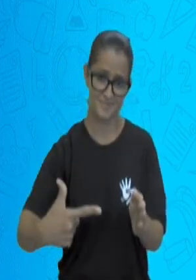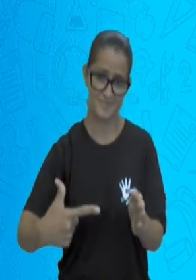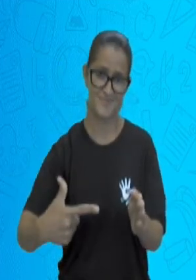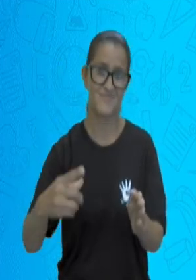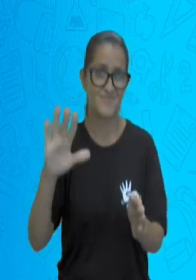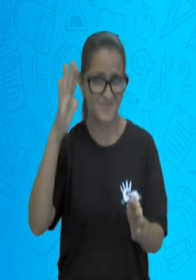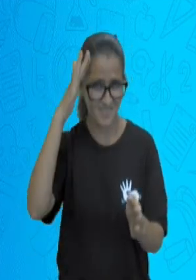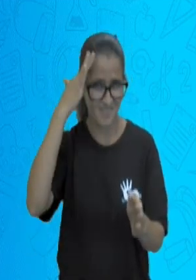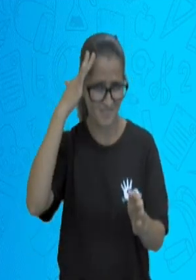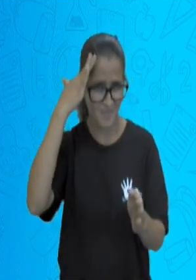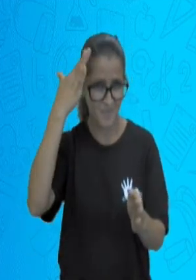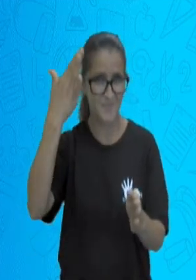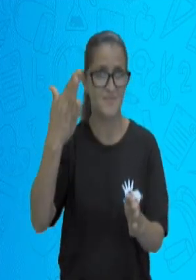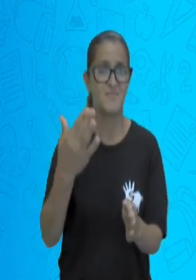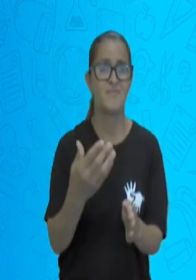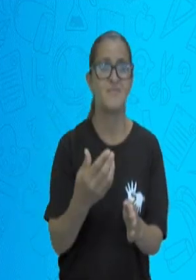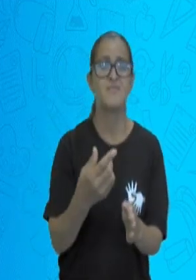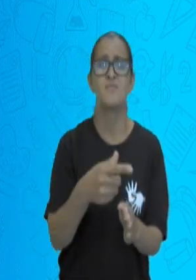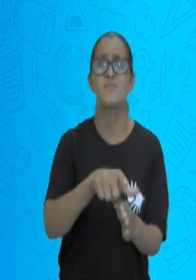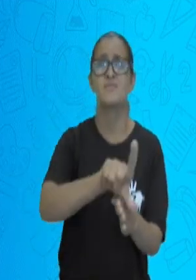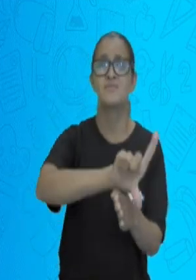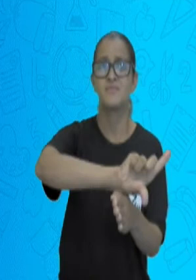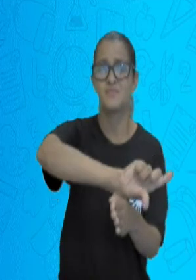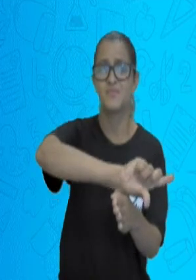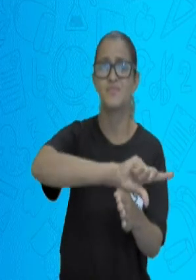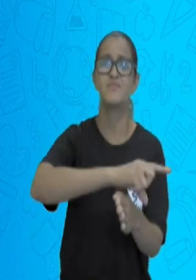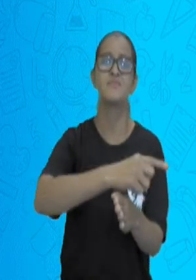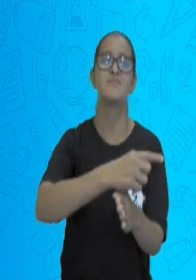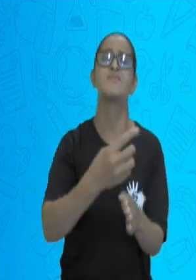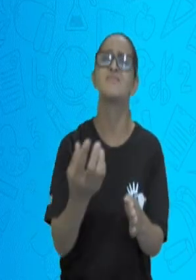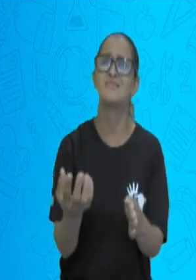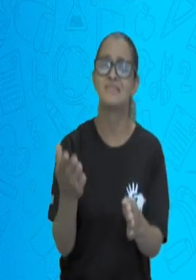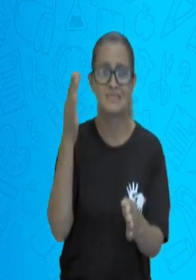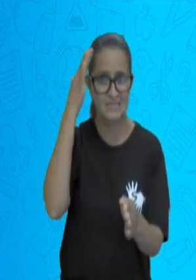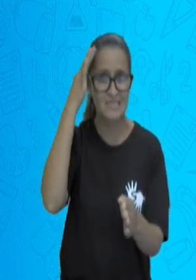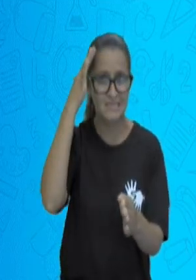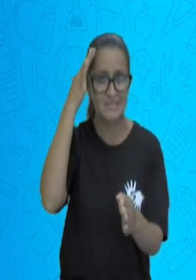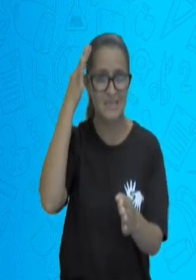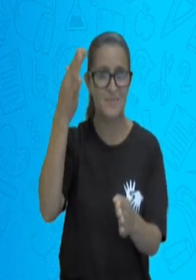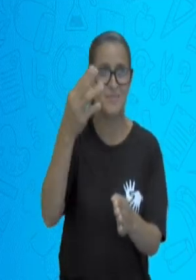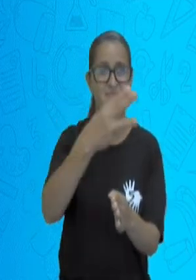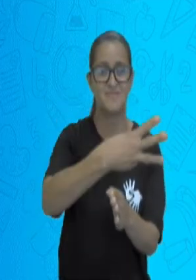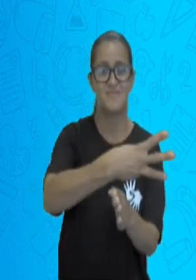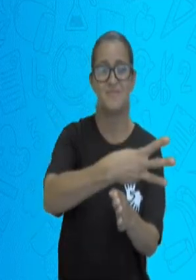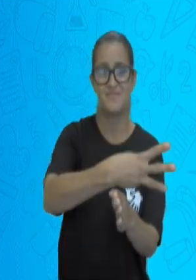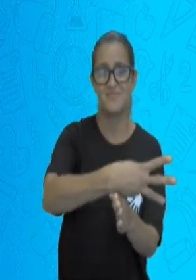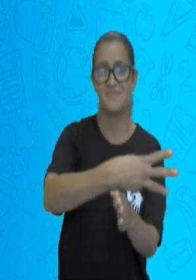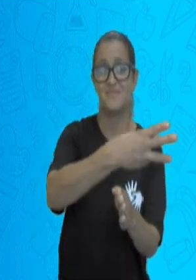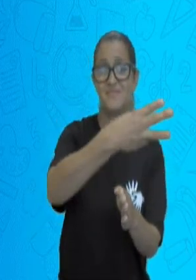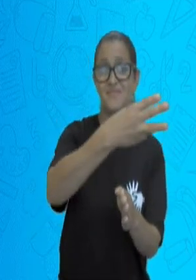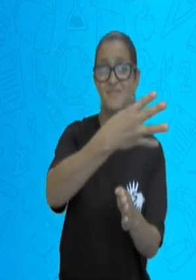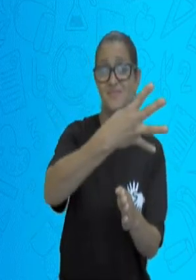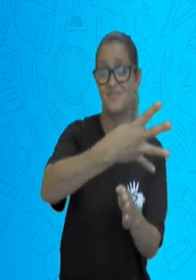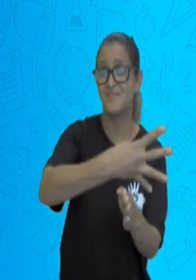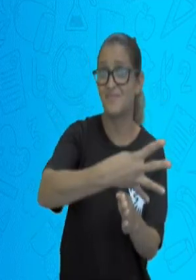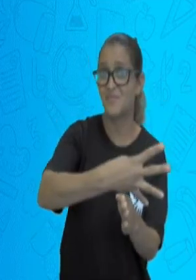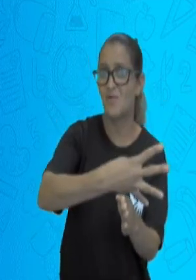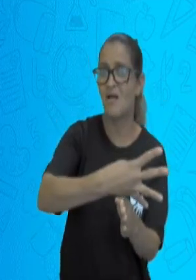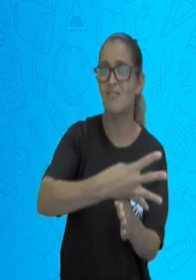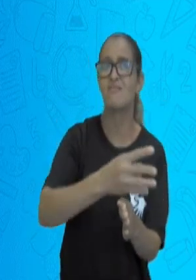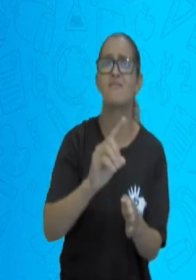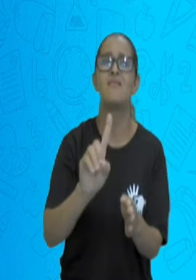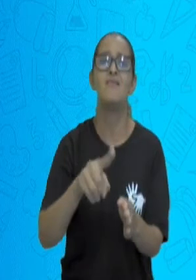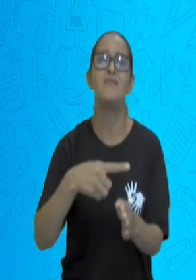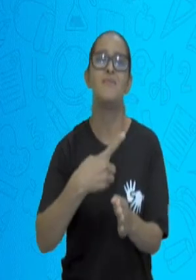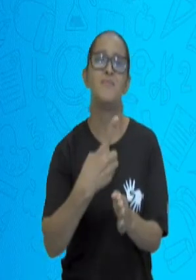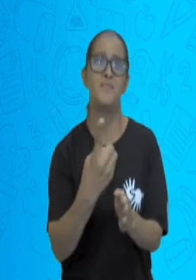é o 22. E o antecessor de 35 é o